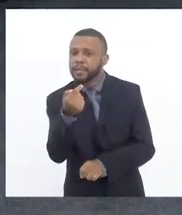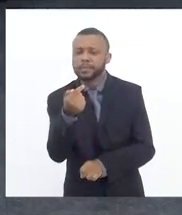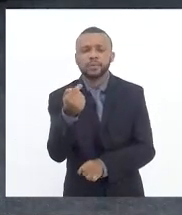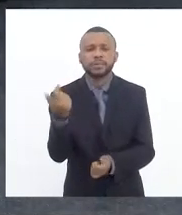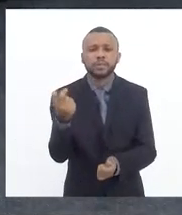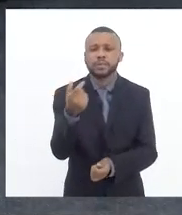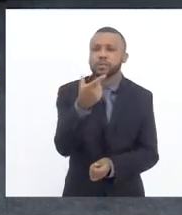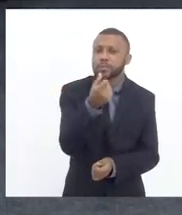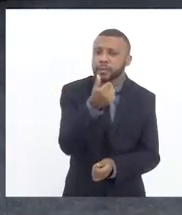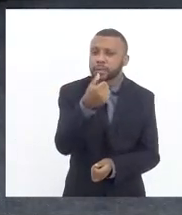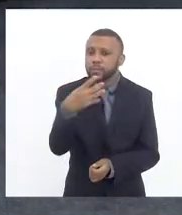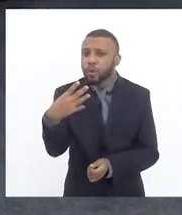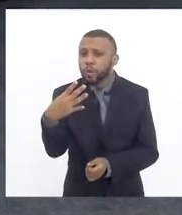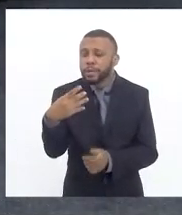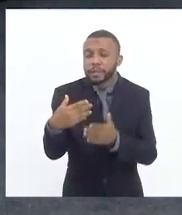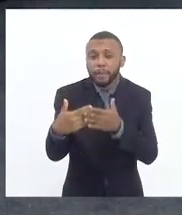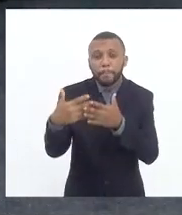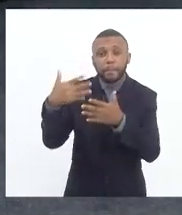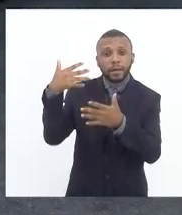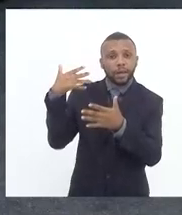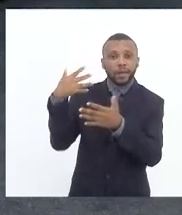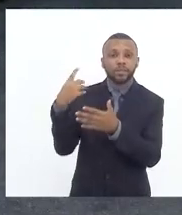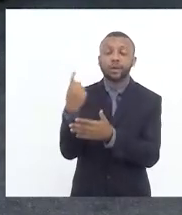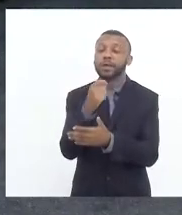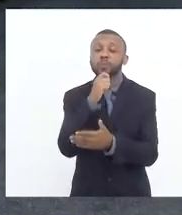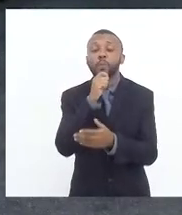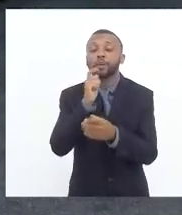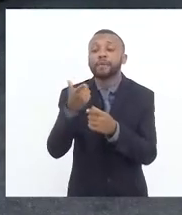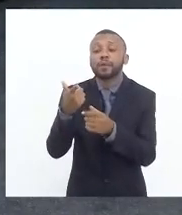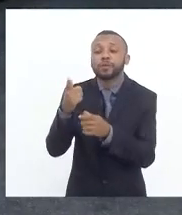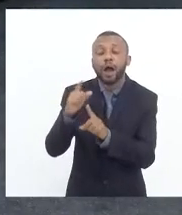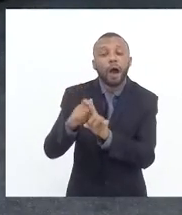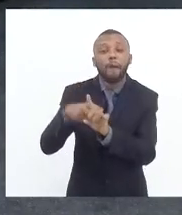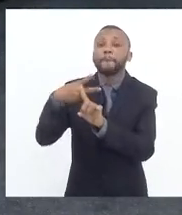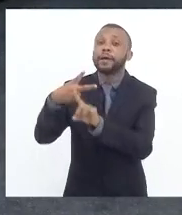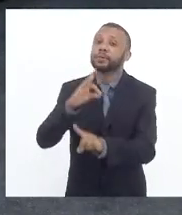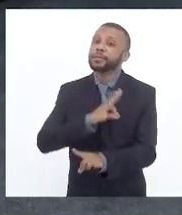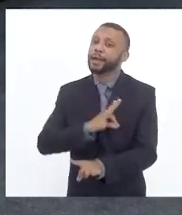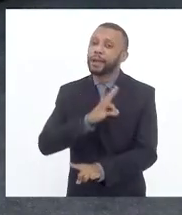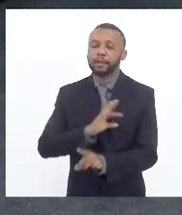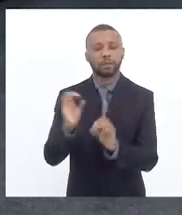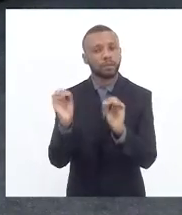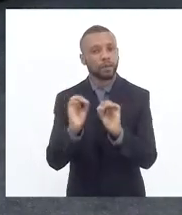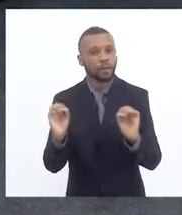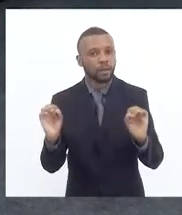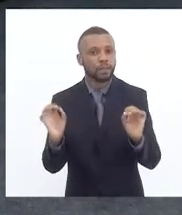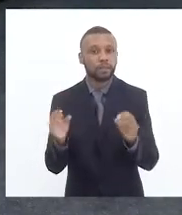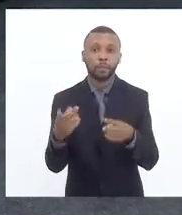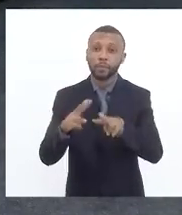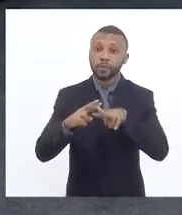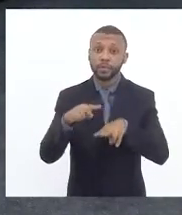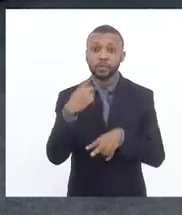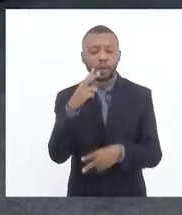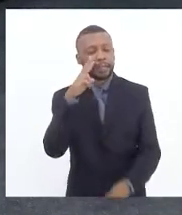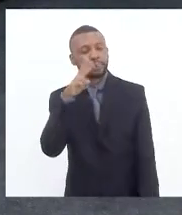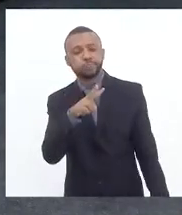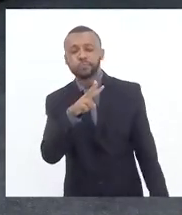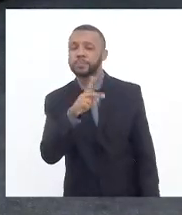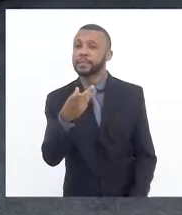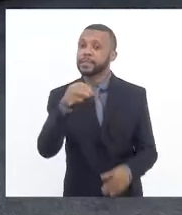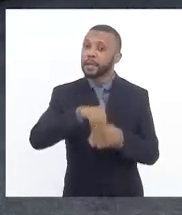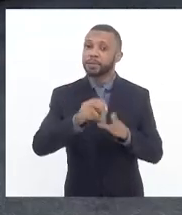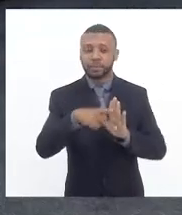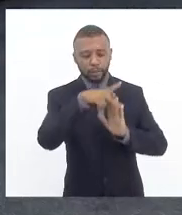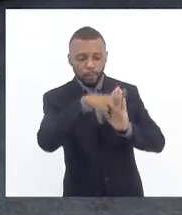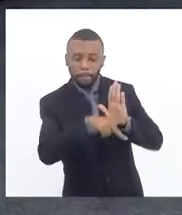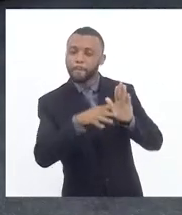de 2014/2017 para o ano que vem o reajuste portanto a nossa nossa impressão desse desse